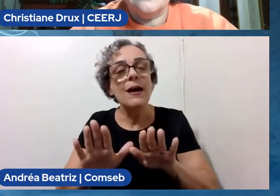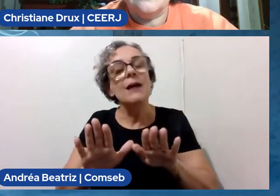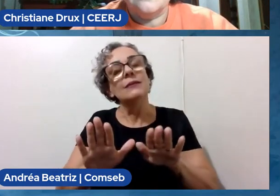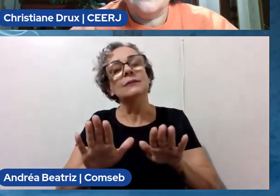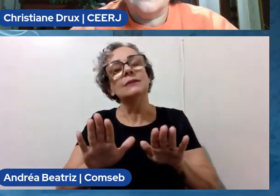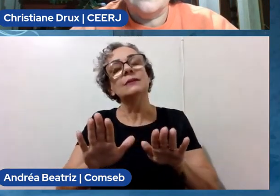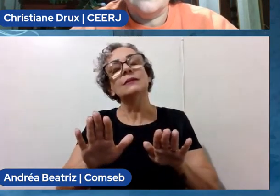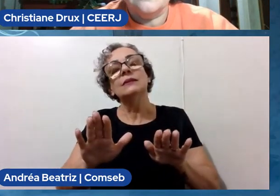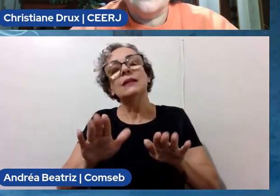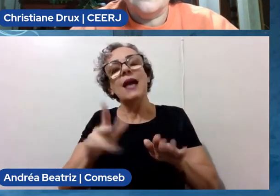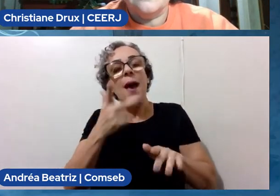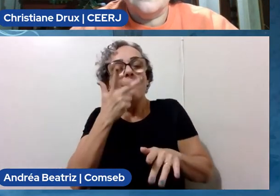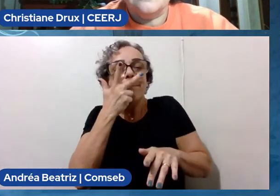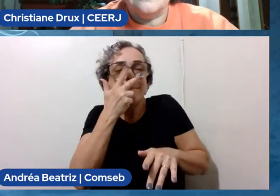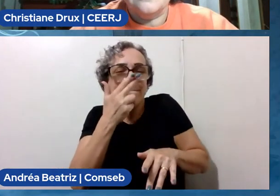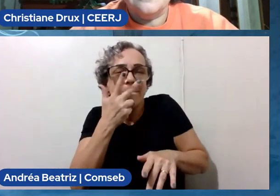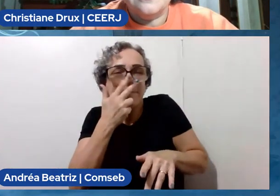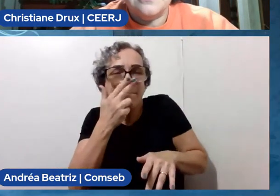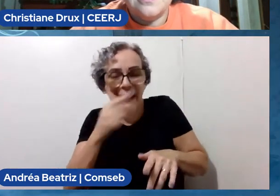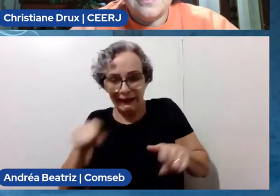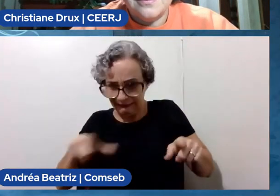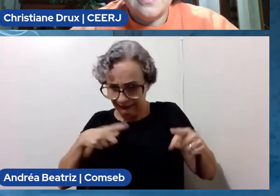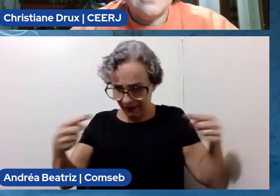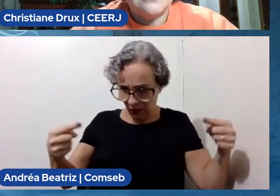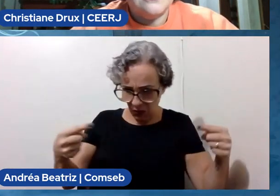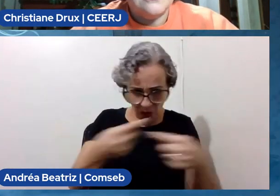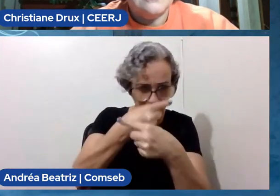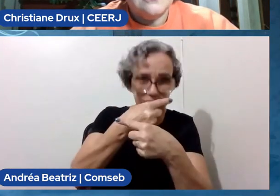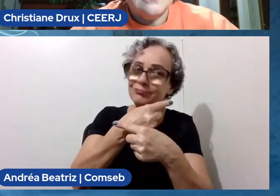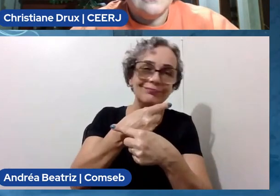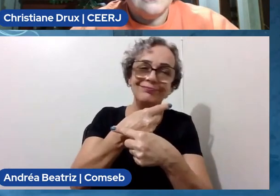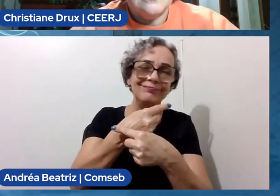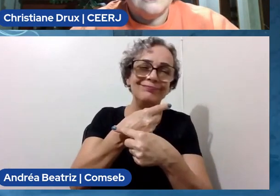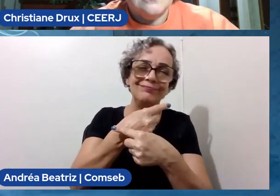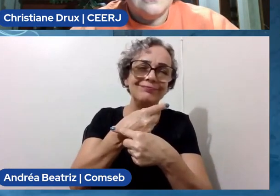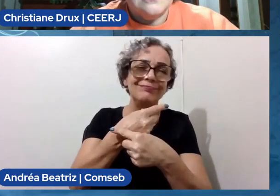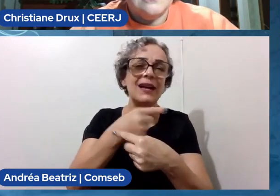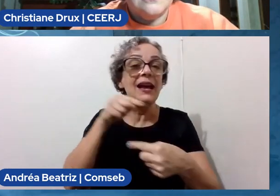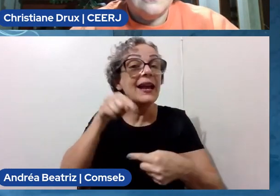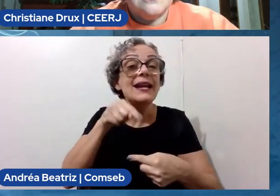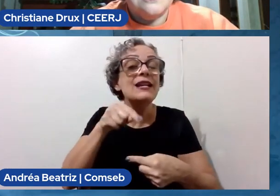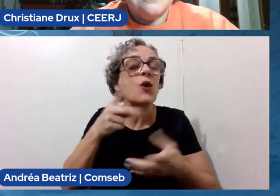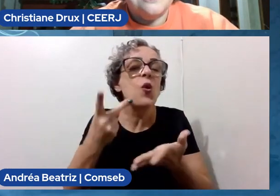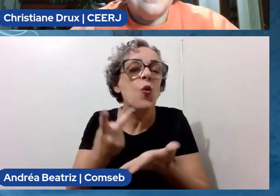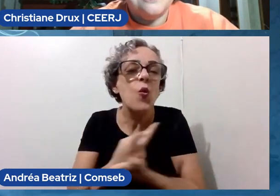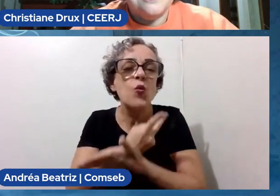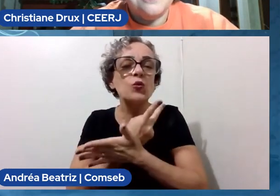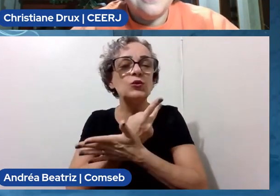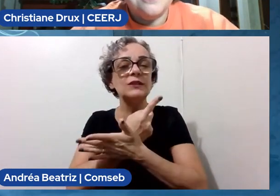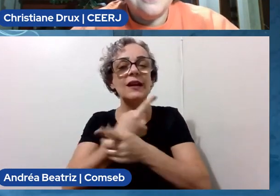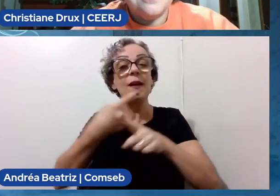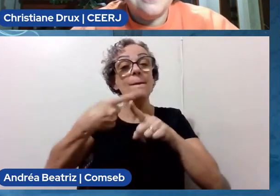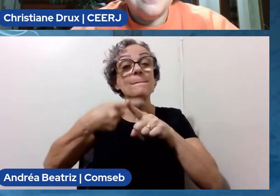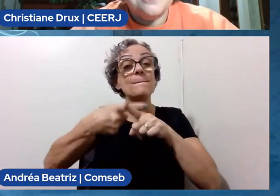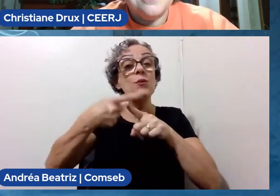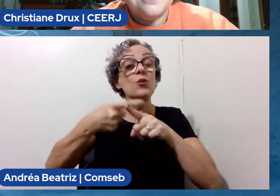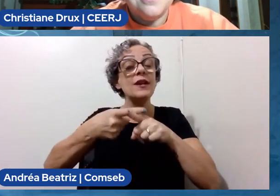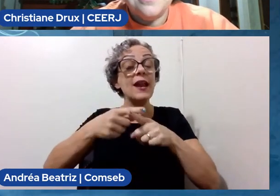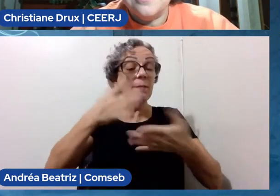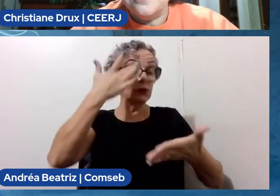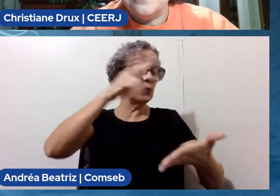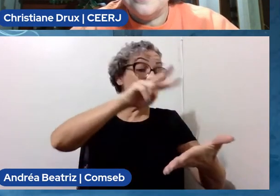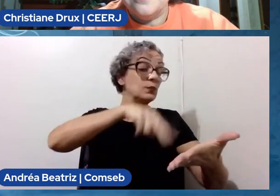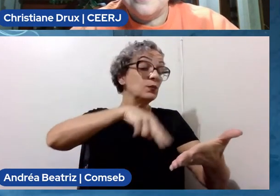essa aparente contradição, ela surge da questão de interpretação, não é?